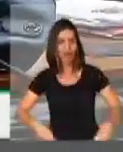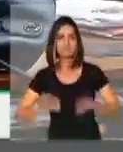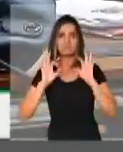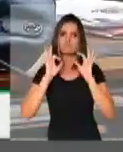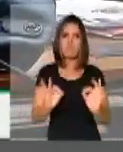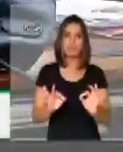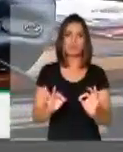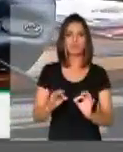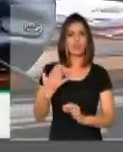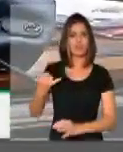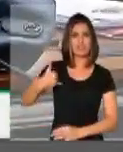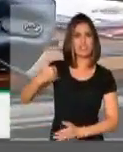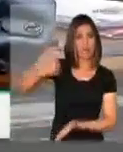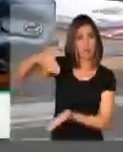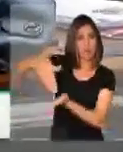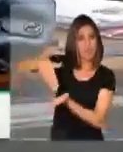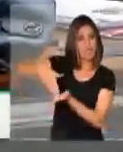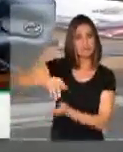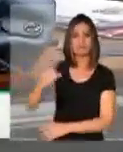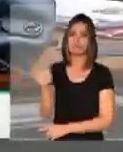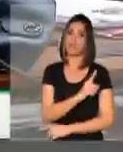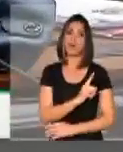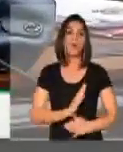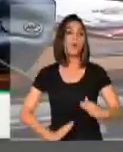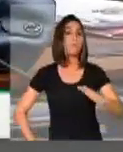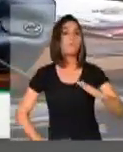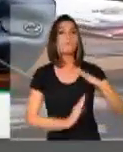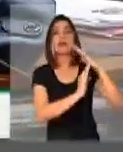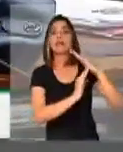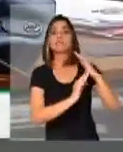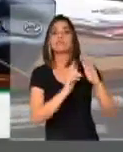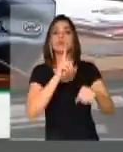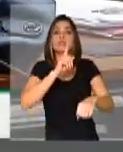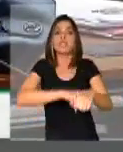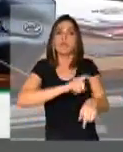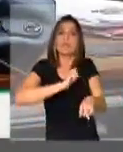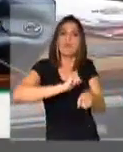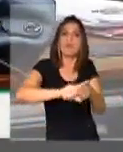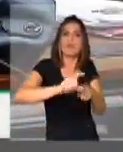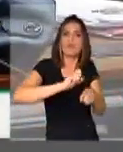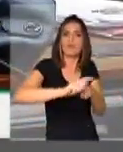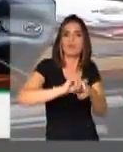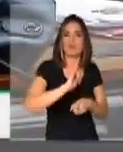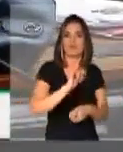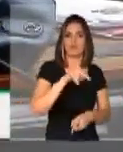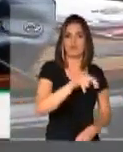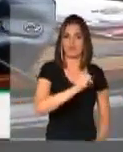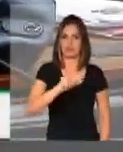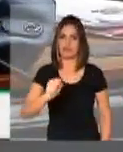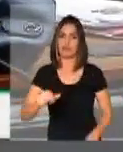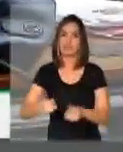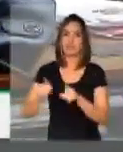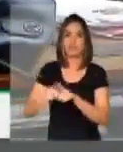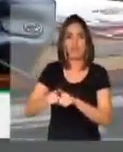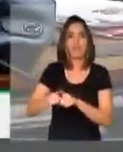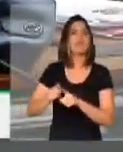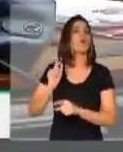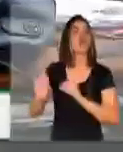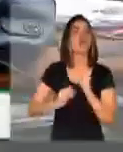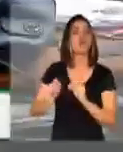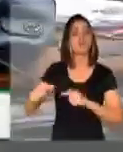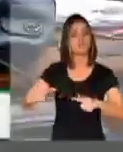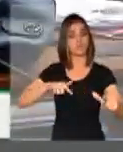mínima. Temos que admitir, no máximo, o tempo de serviço de contribuição. Portanto, é preciso pensar esta